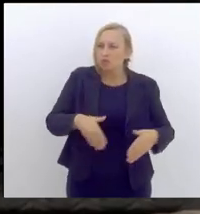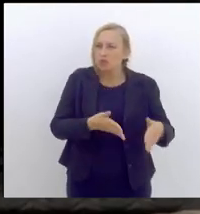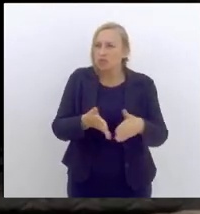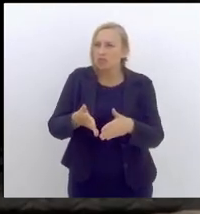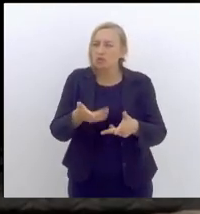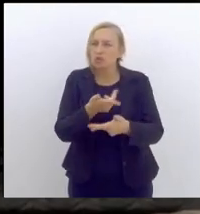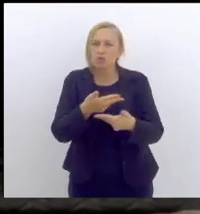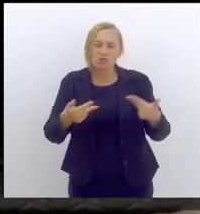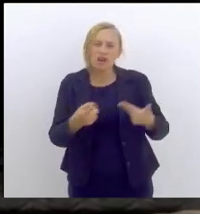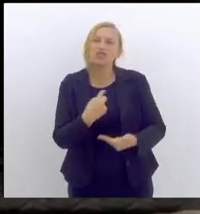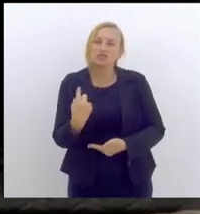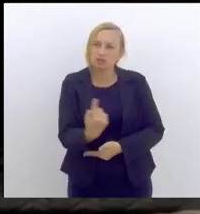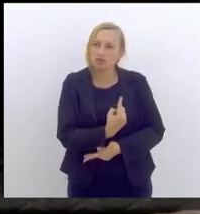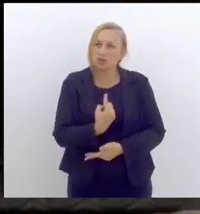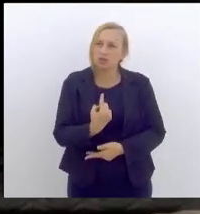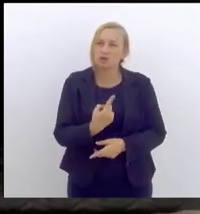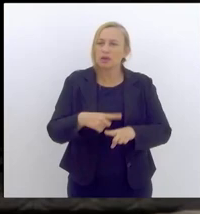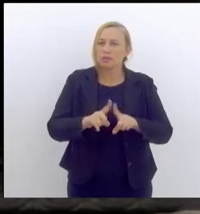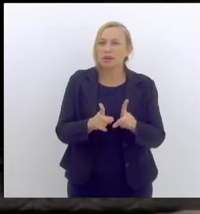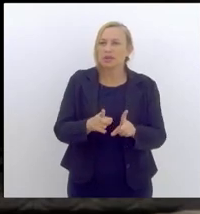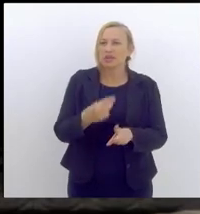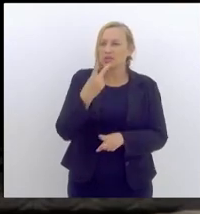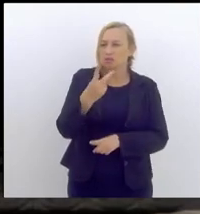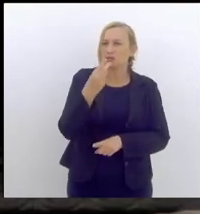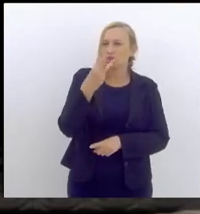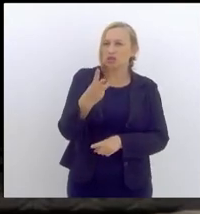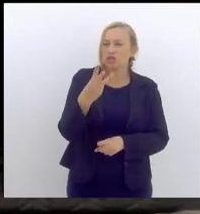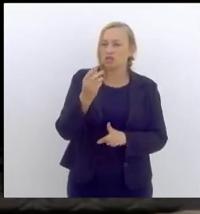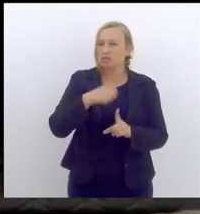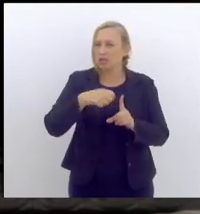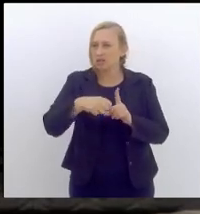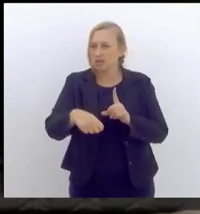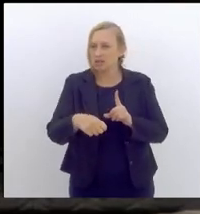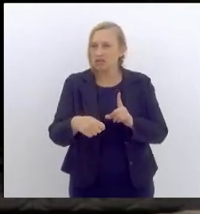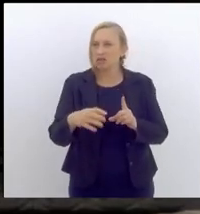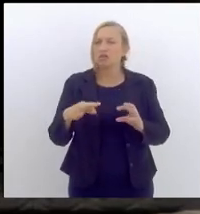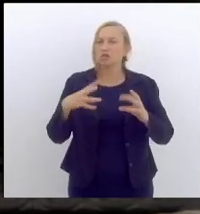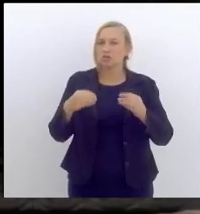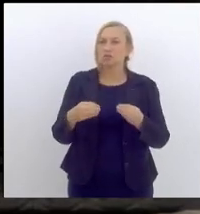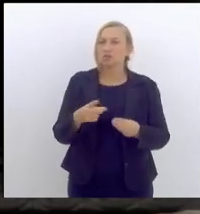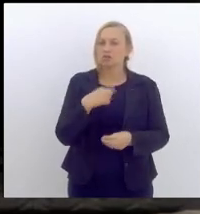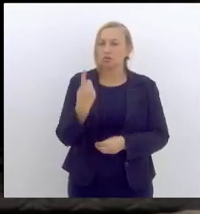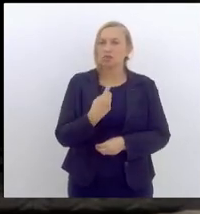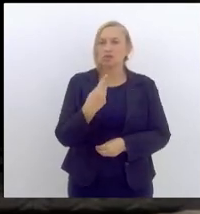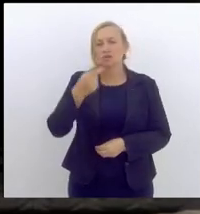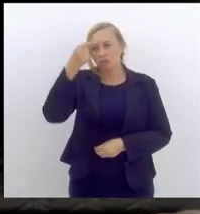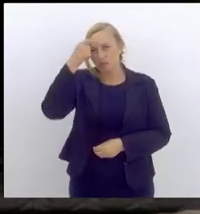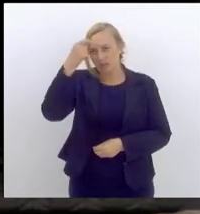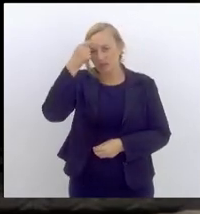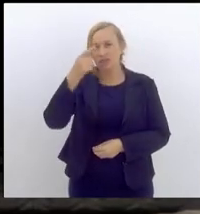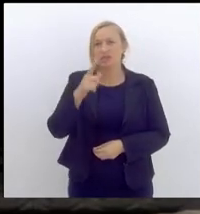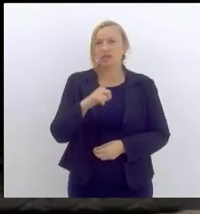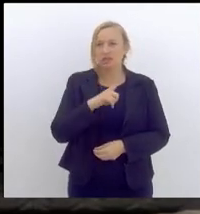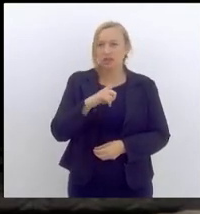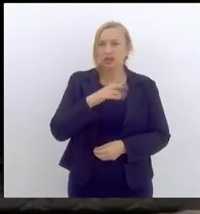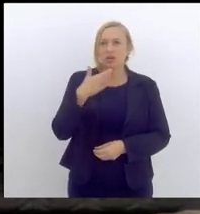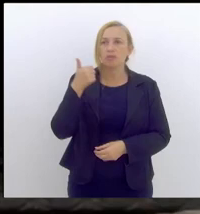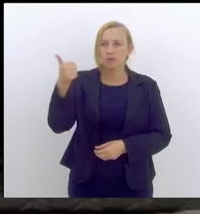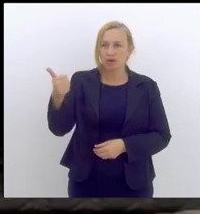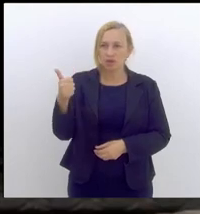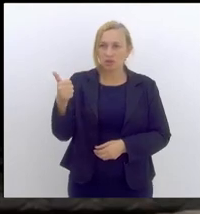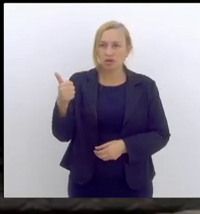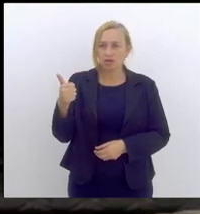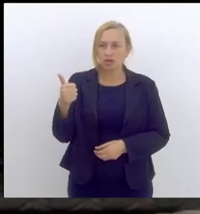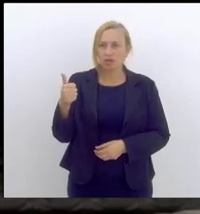de nós, mas daqui a 2, 3 meses, todos nós vamos ter a plena consciência que o melhor aconteceu,